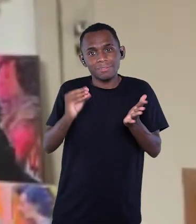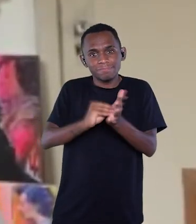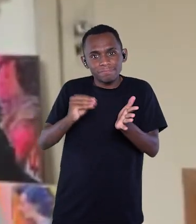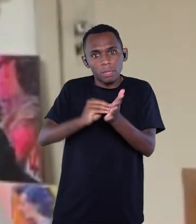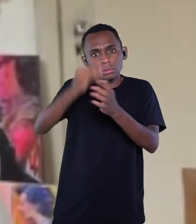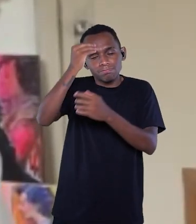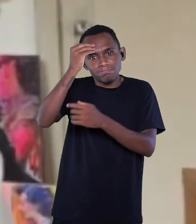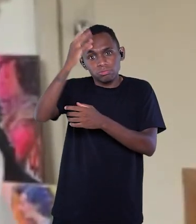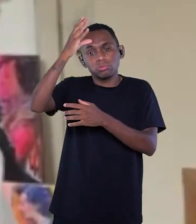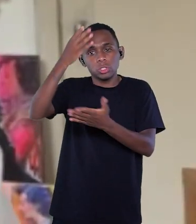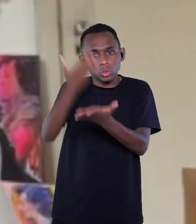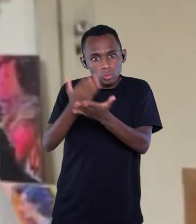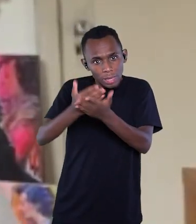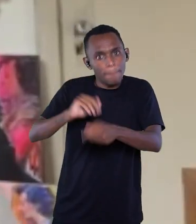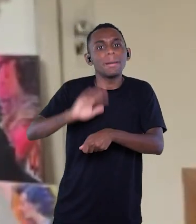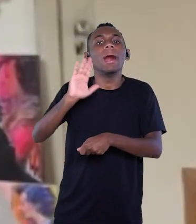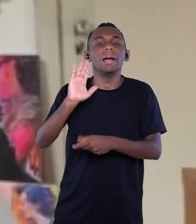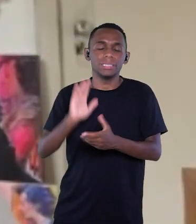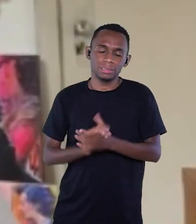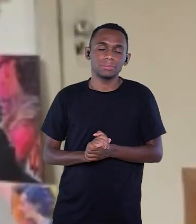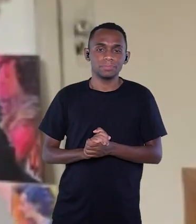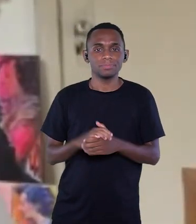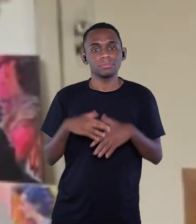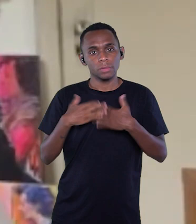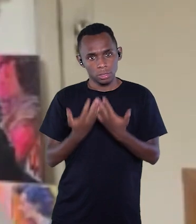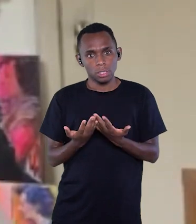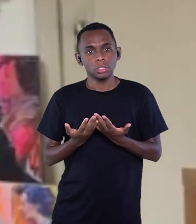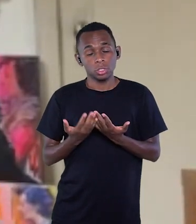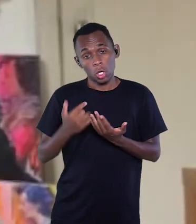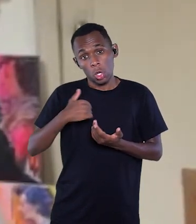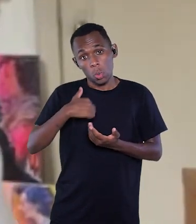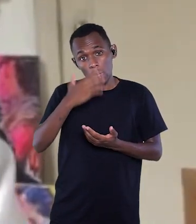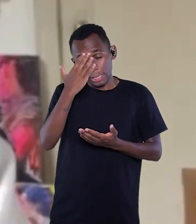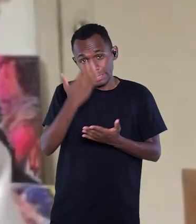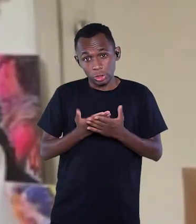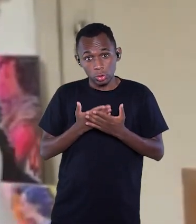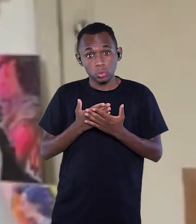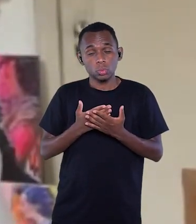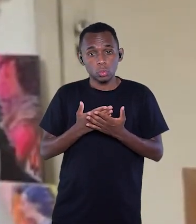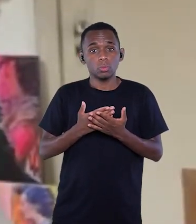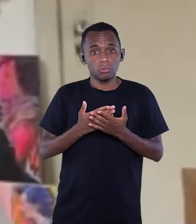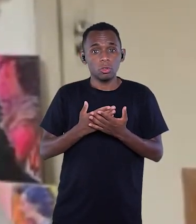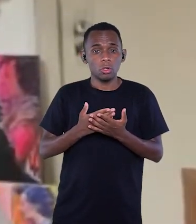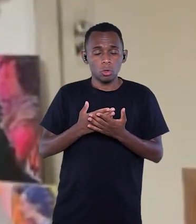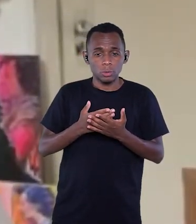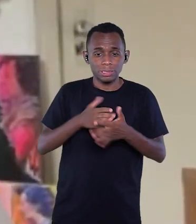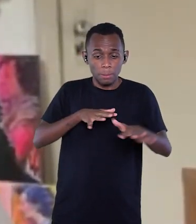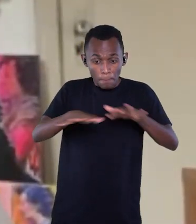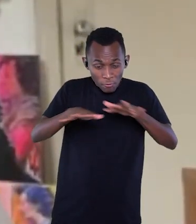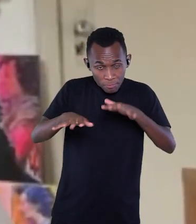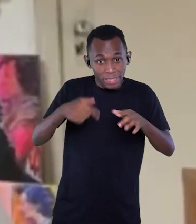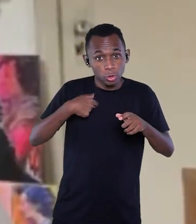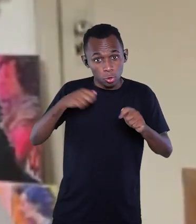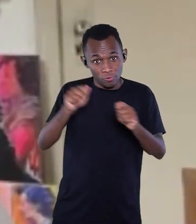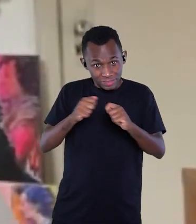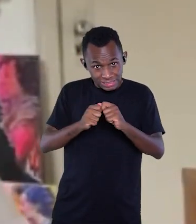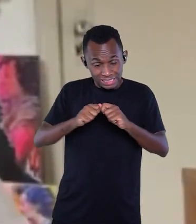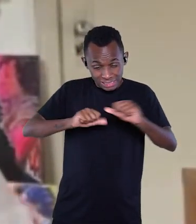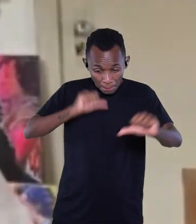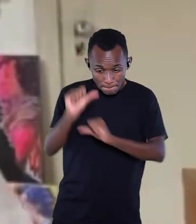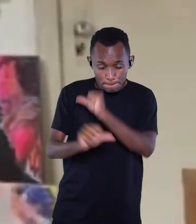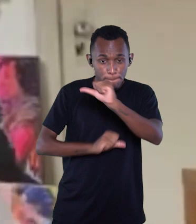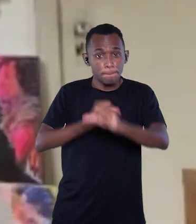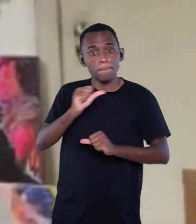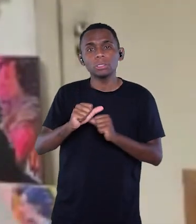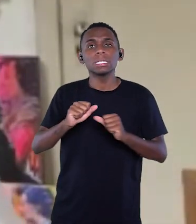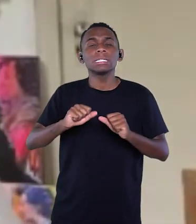assim. Então, eu acho que eu fiz esse movimento de alguma forma,